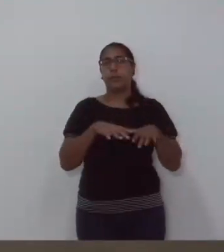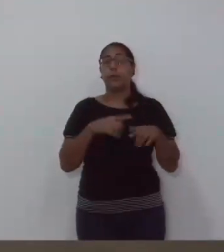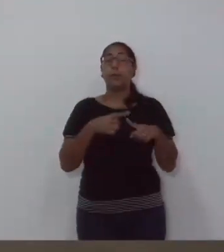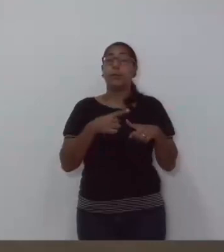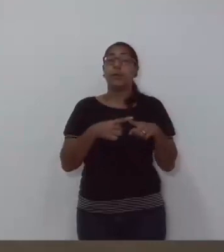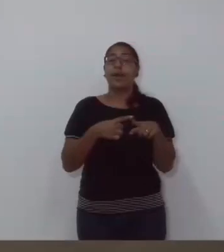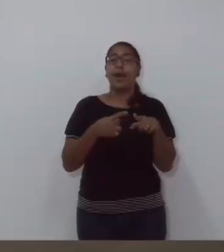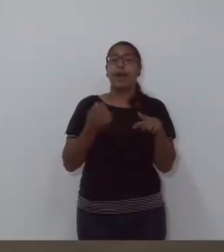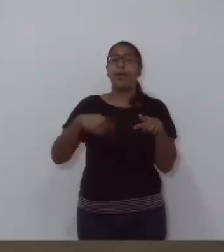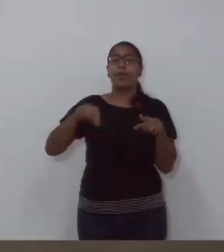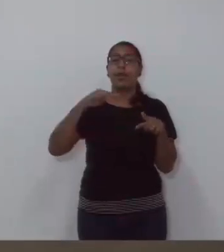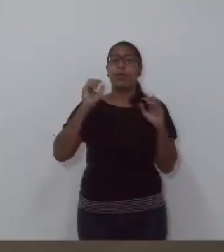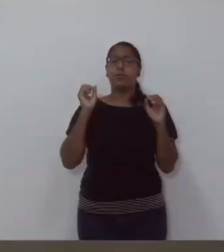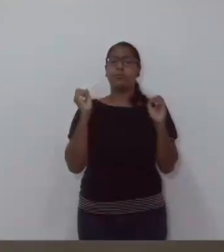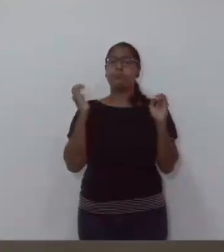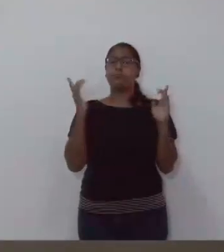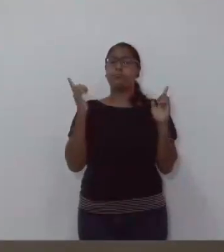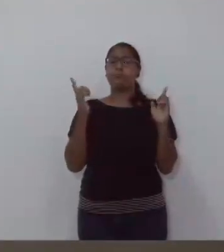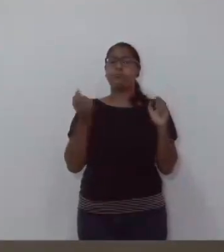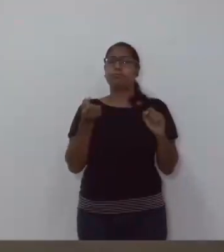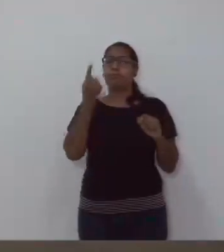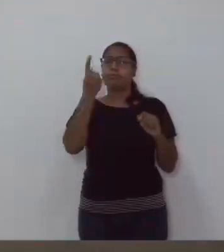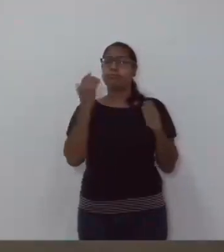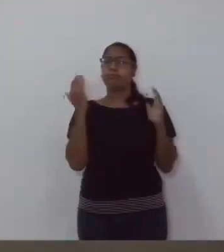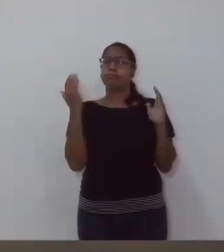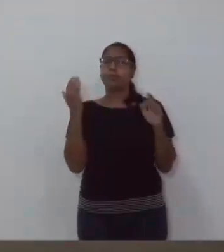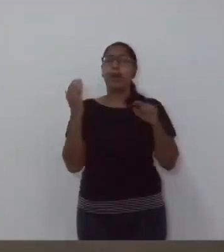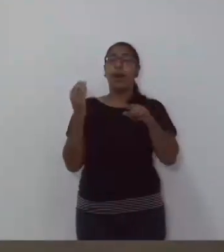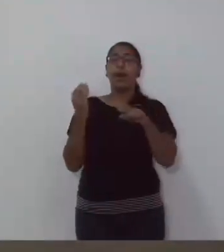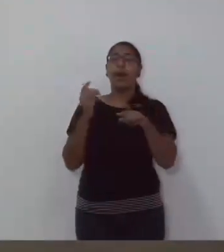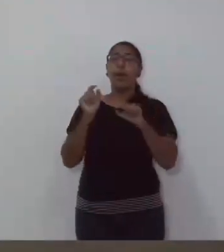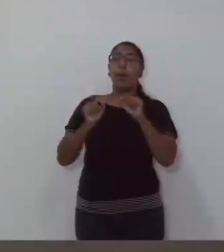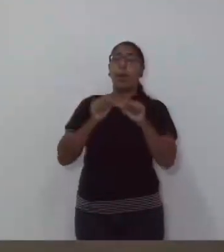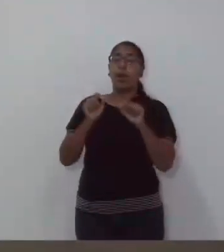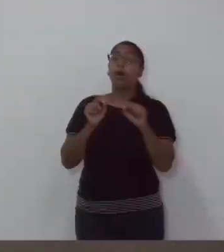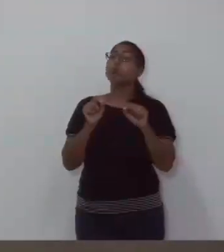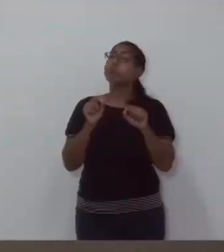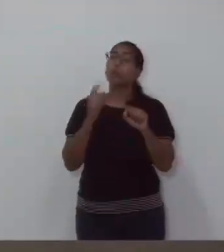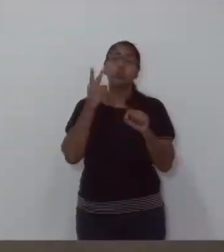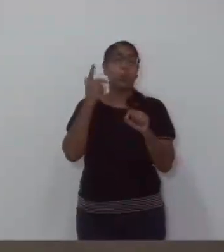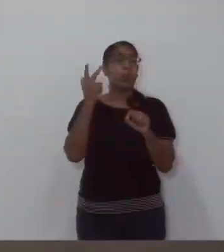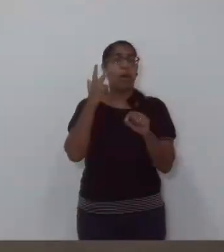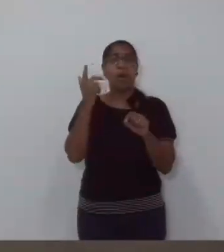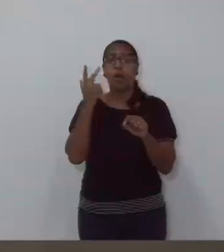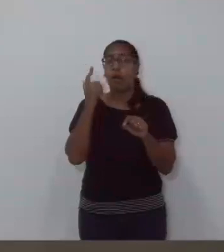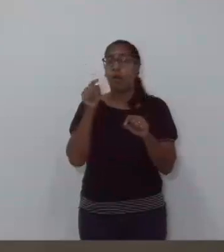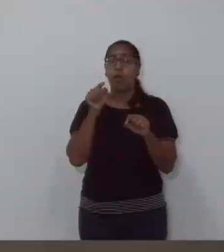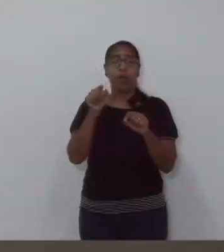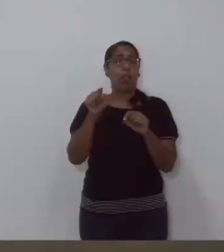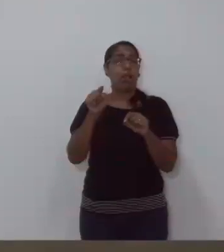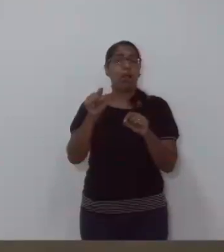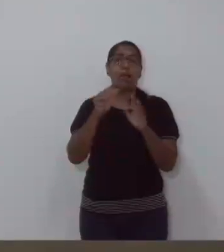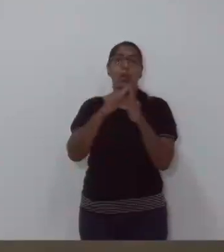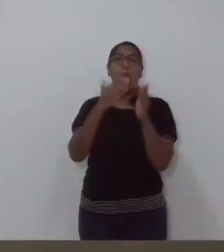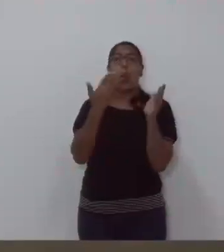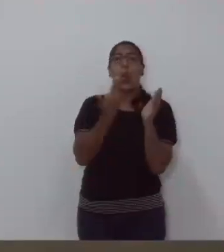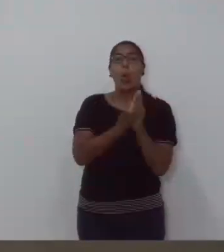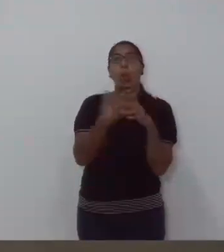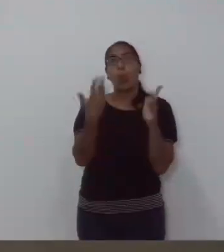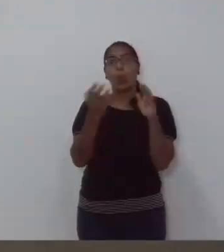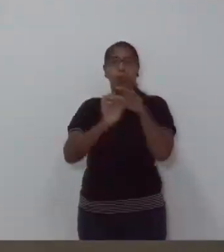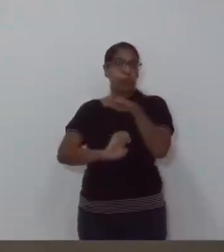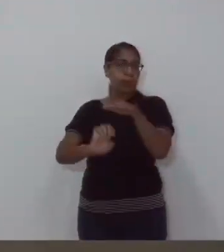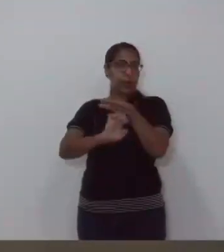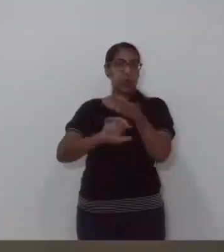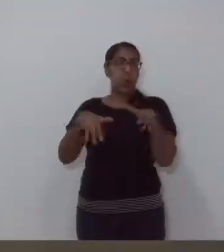suspeita sobre a entidade, sobre a administração pública, naturalmente essa entidade, ou essa empresa, ou